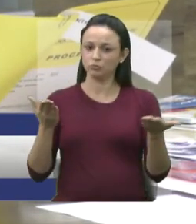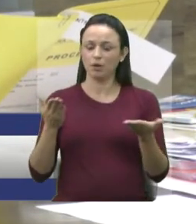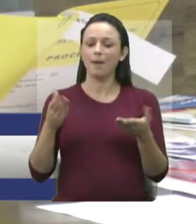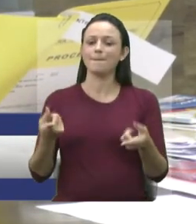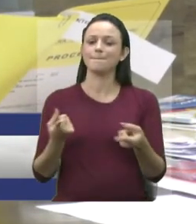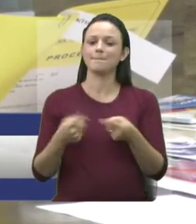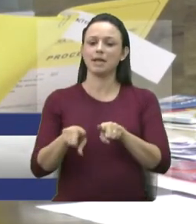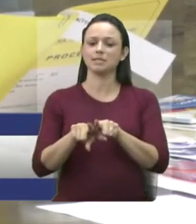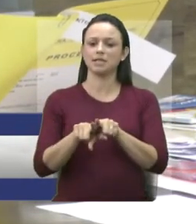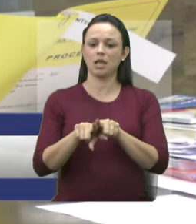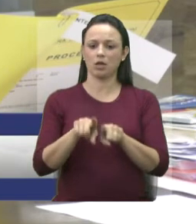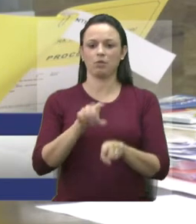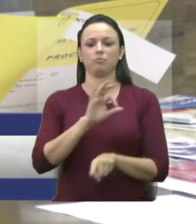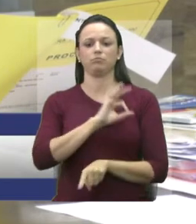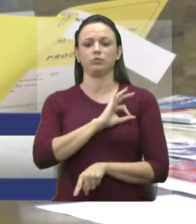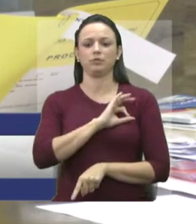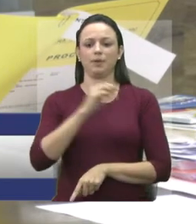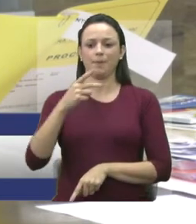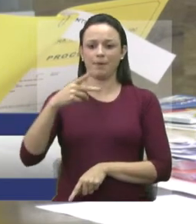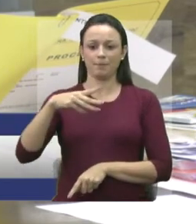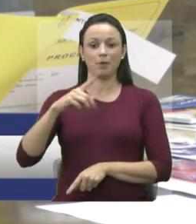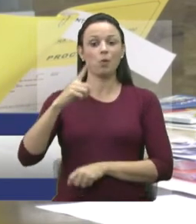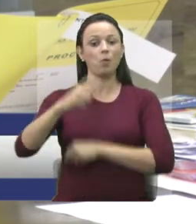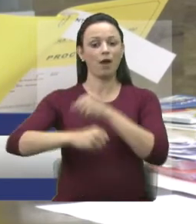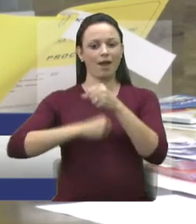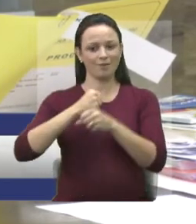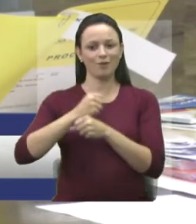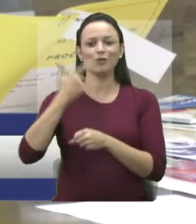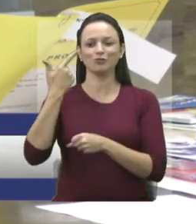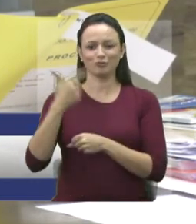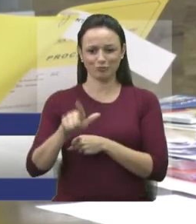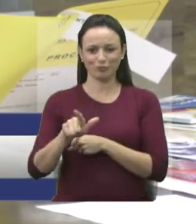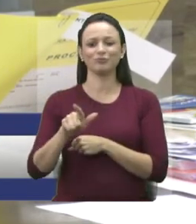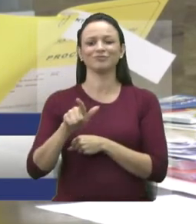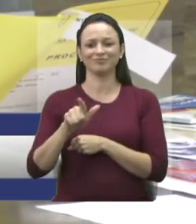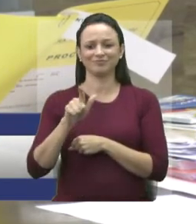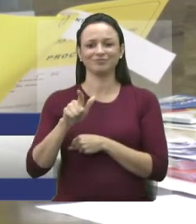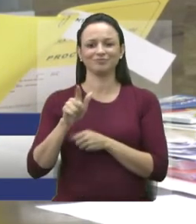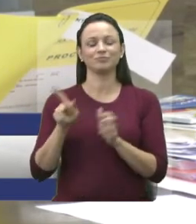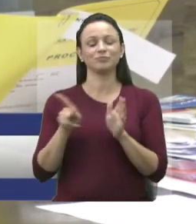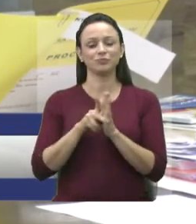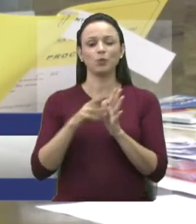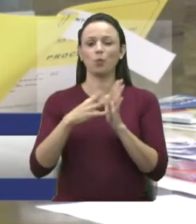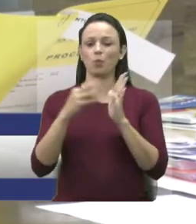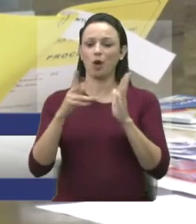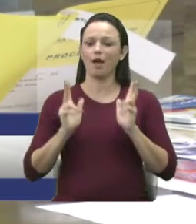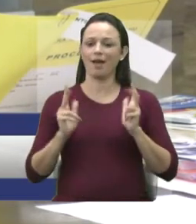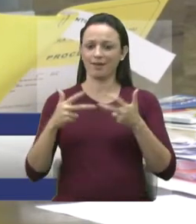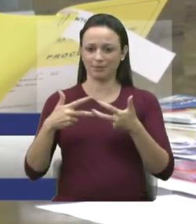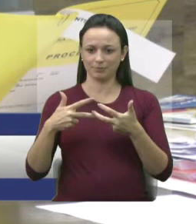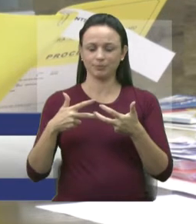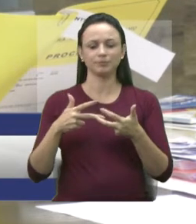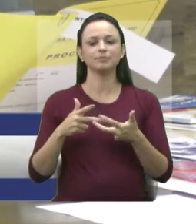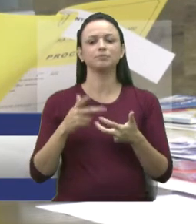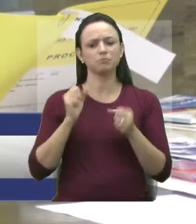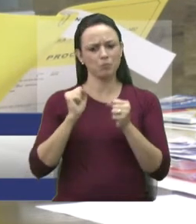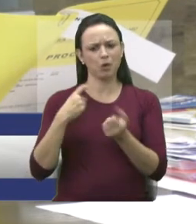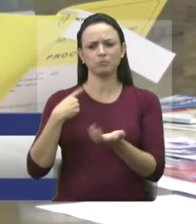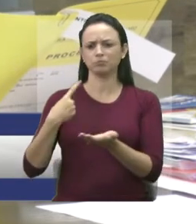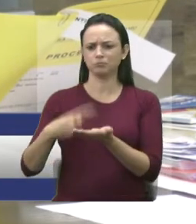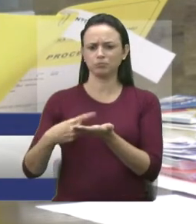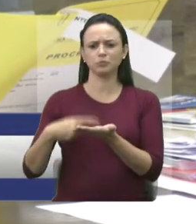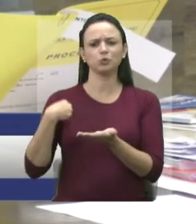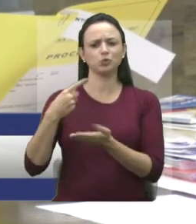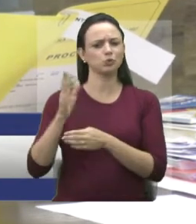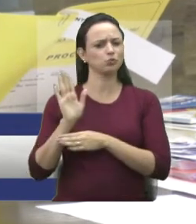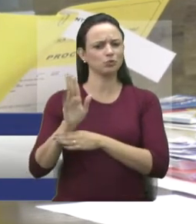da Polícia Militar para o evento do próximo ano, a exemplo da Câmara Municipal de Jaú. Conte sempre com a Polícia Militar, a